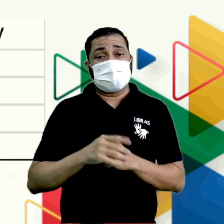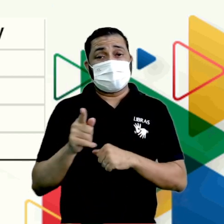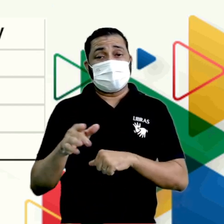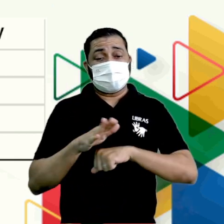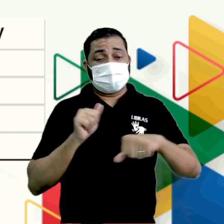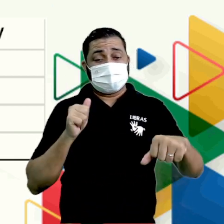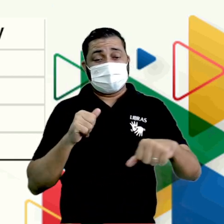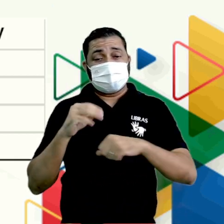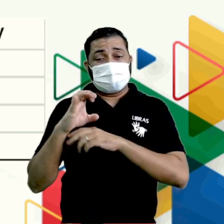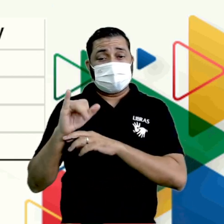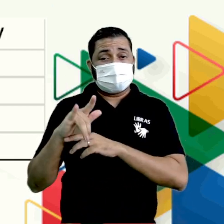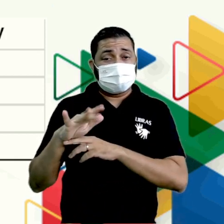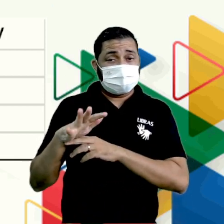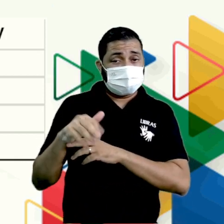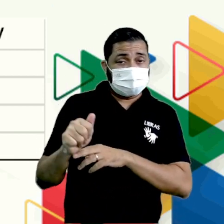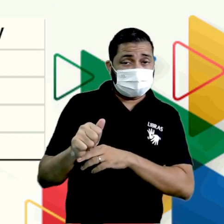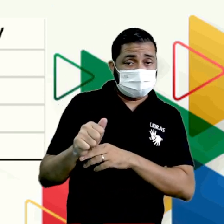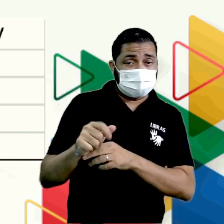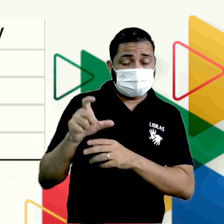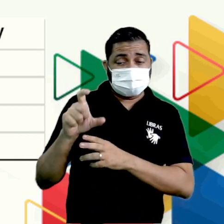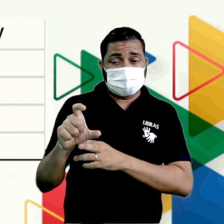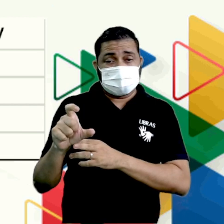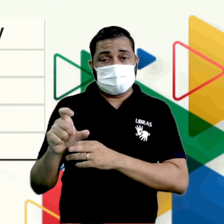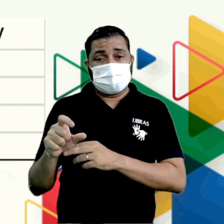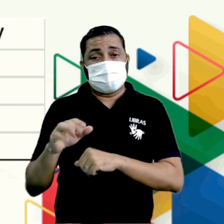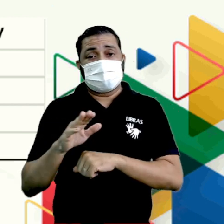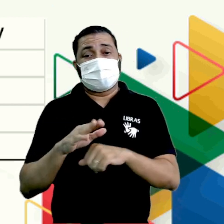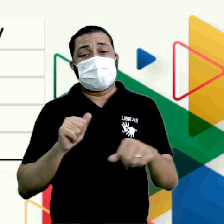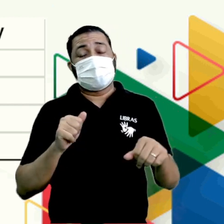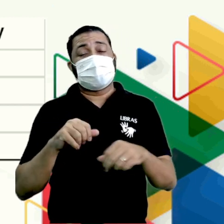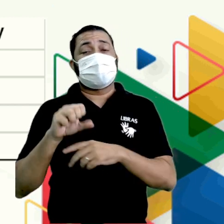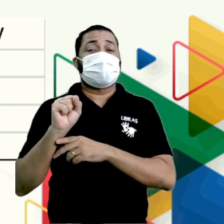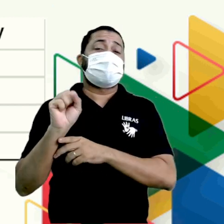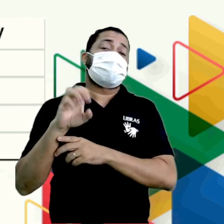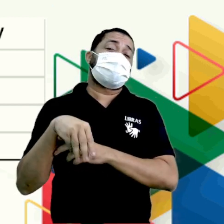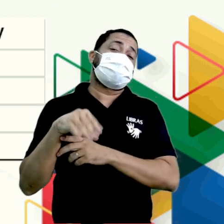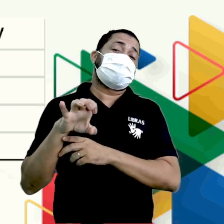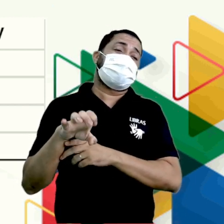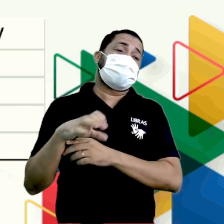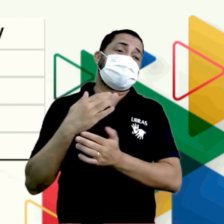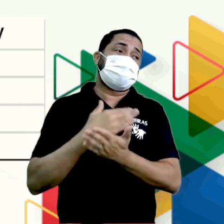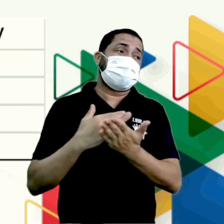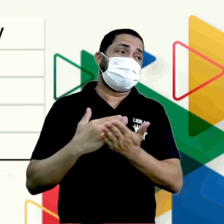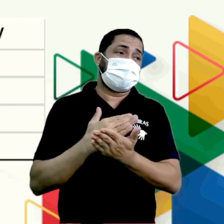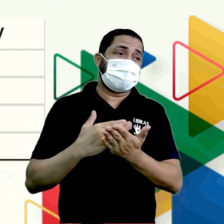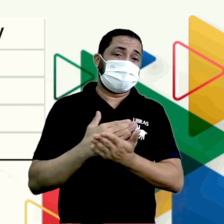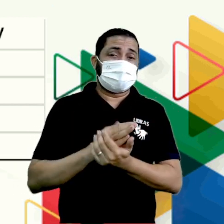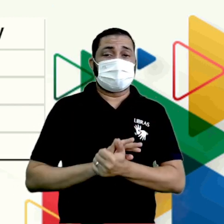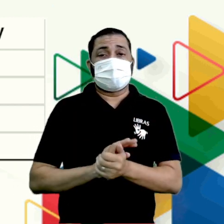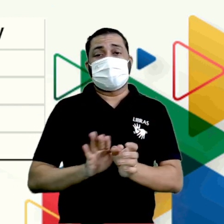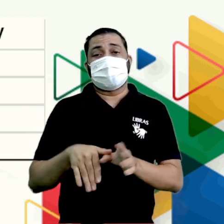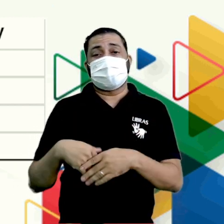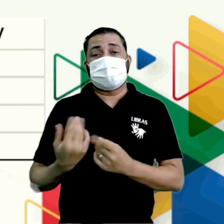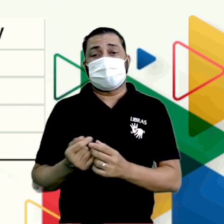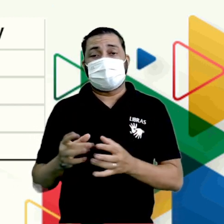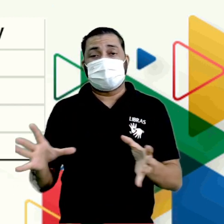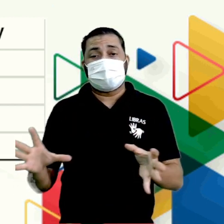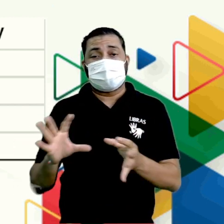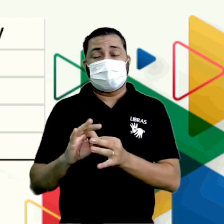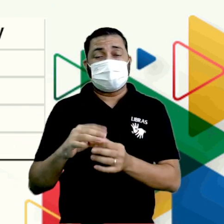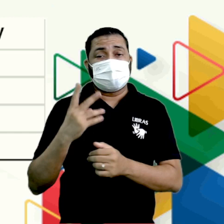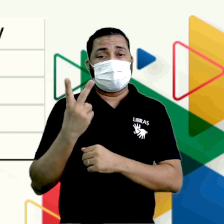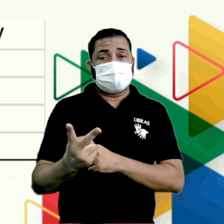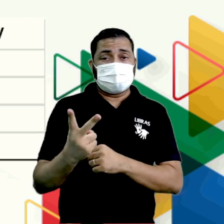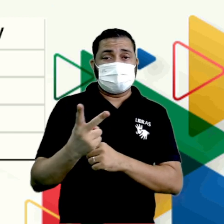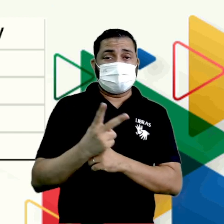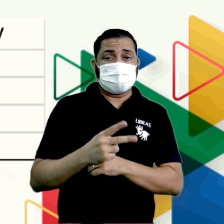chamar de célula, que seria a pilha, a gente chama de semicélula, metade da pilha. Então, unindo pelo